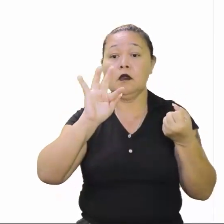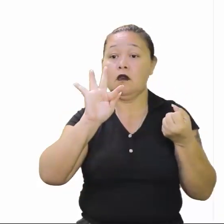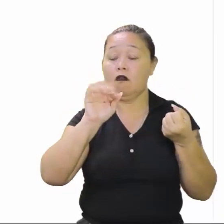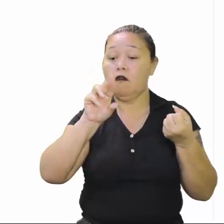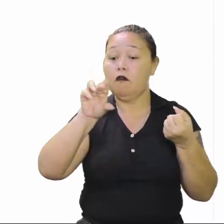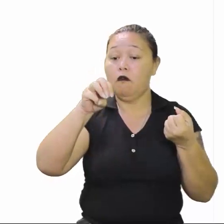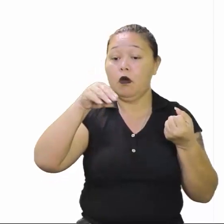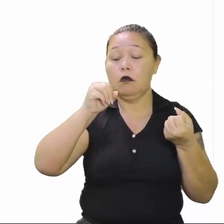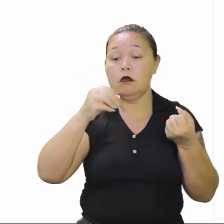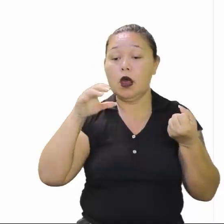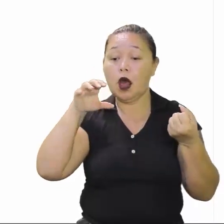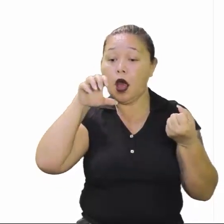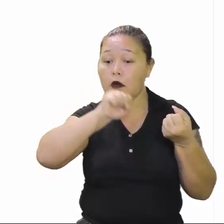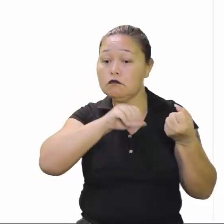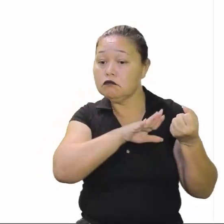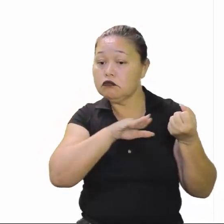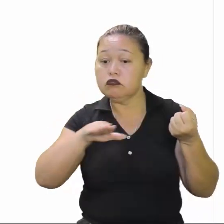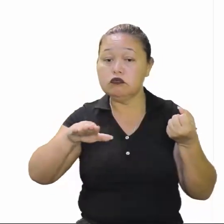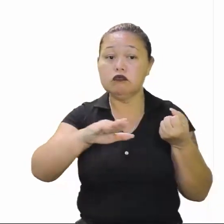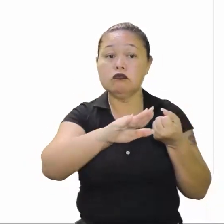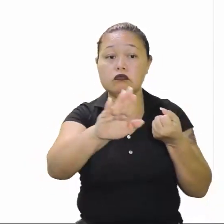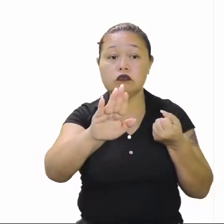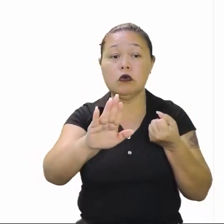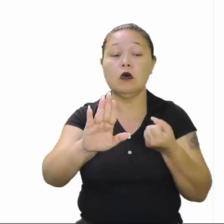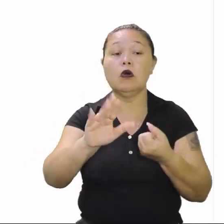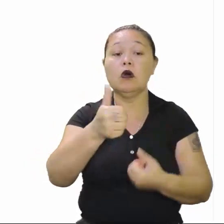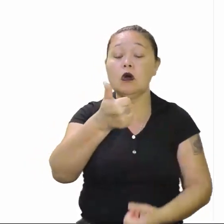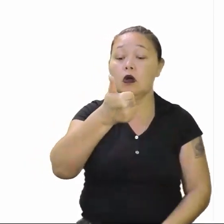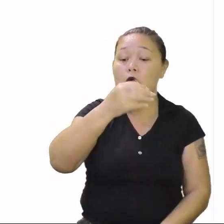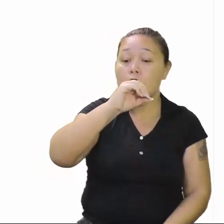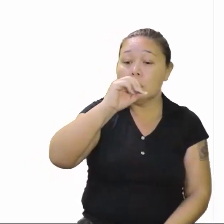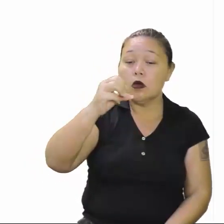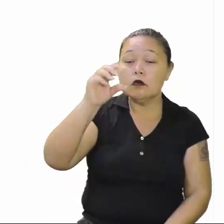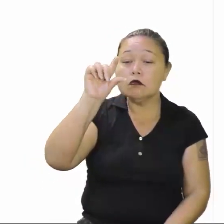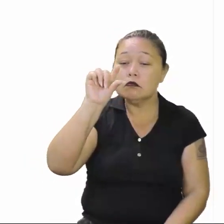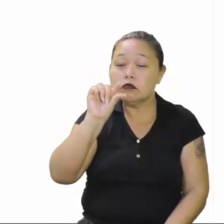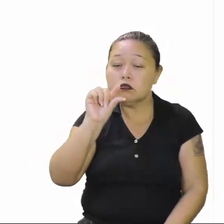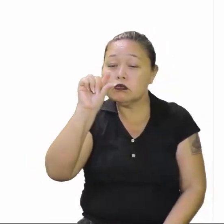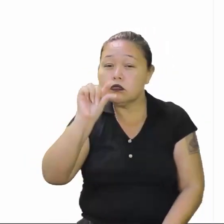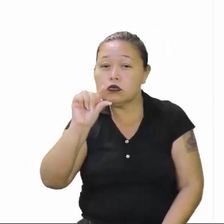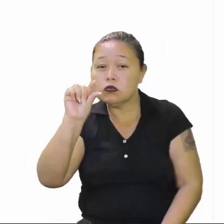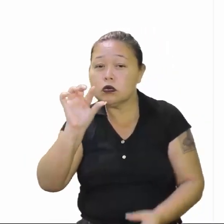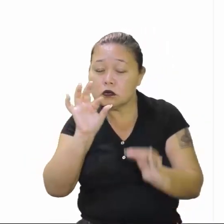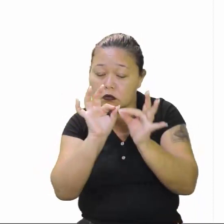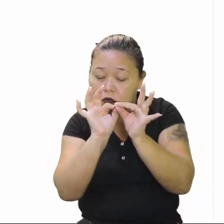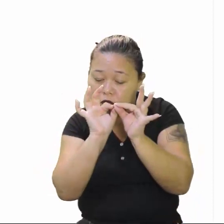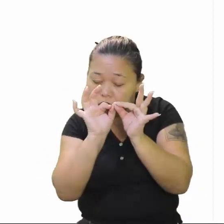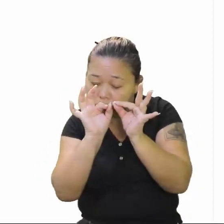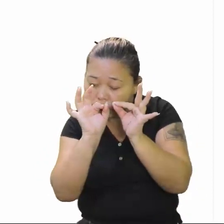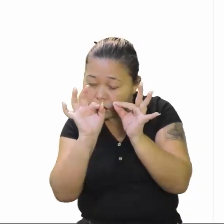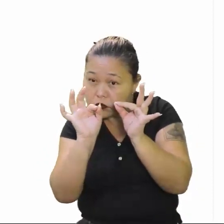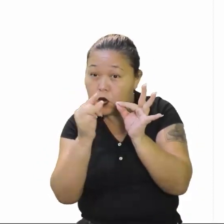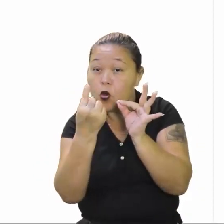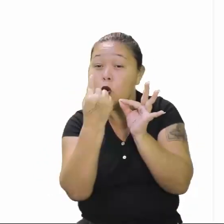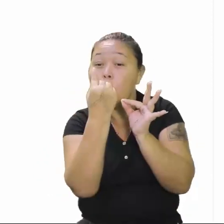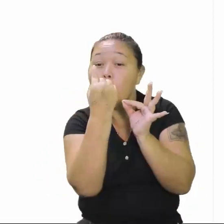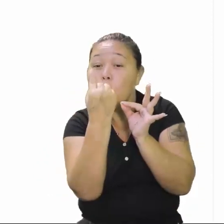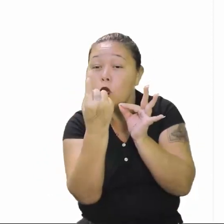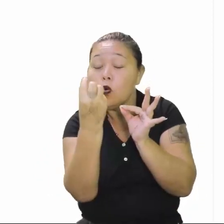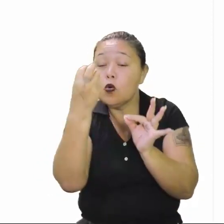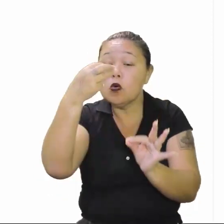1 com 100 micrômetros de comprimento. E um micrômetro é